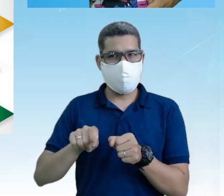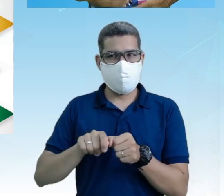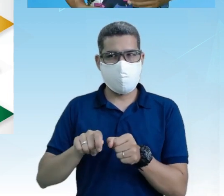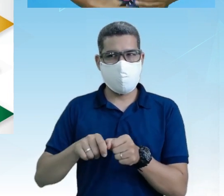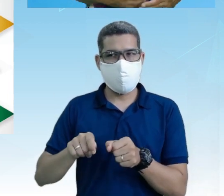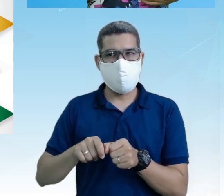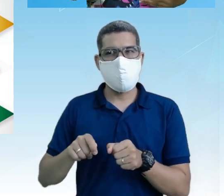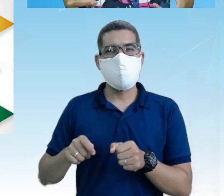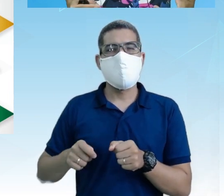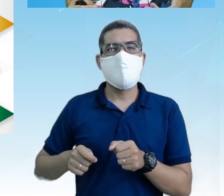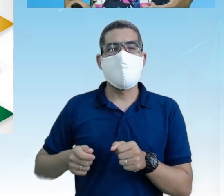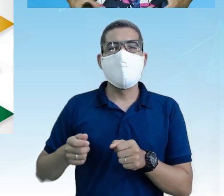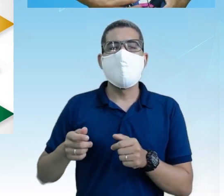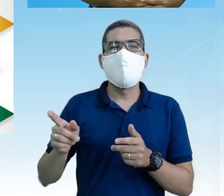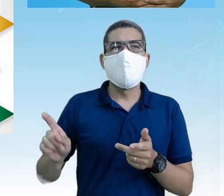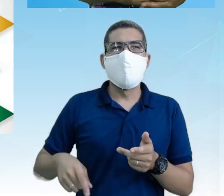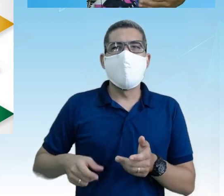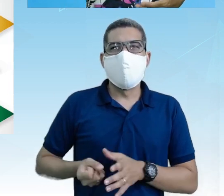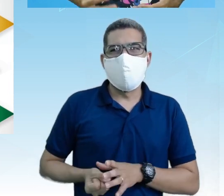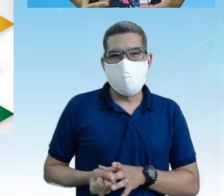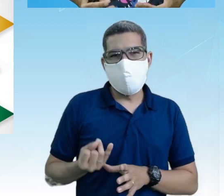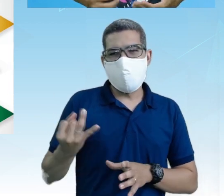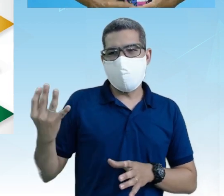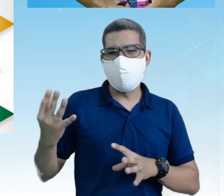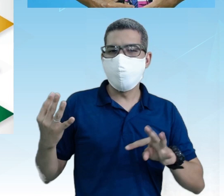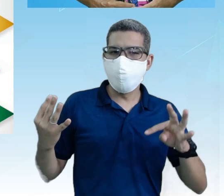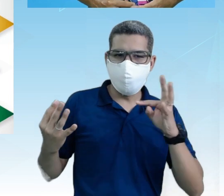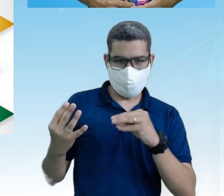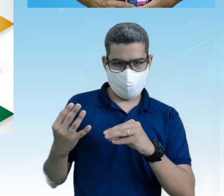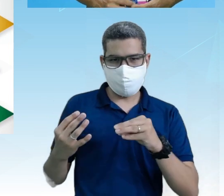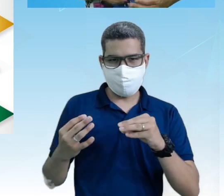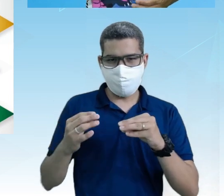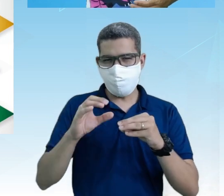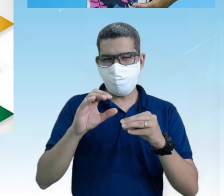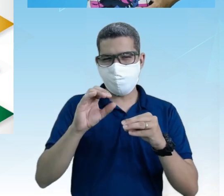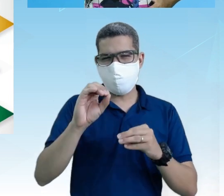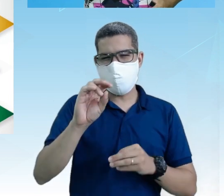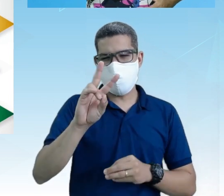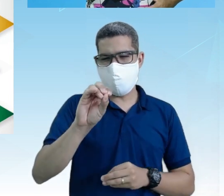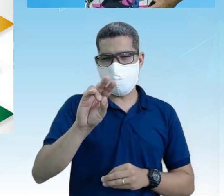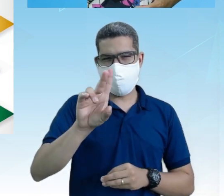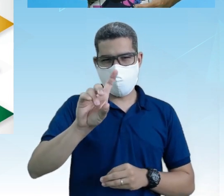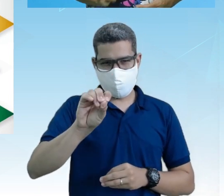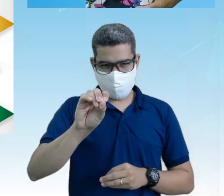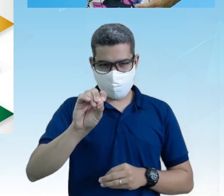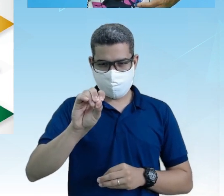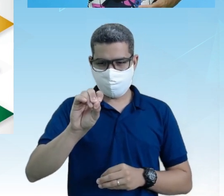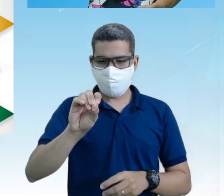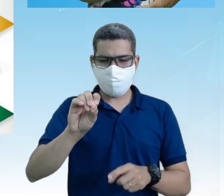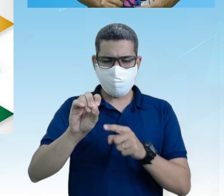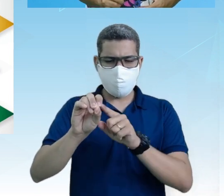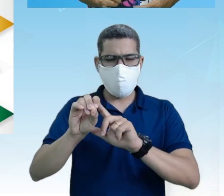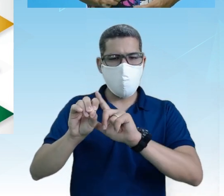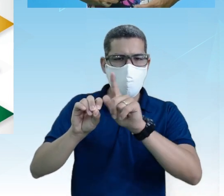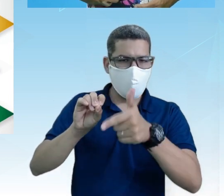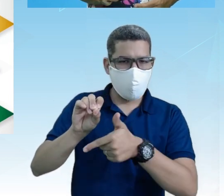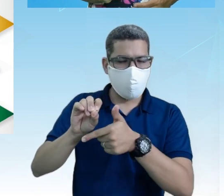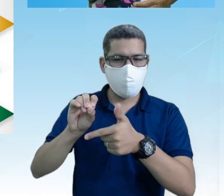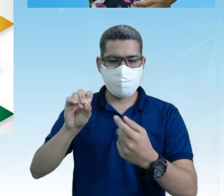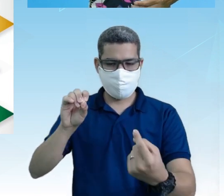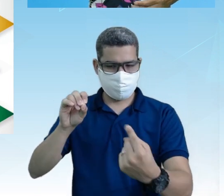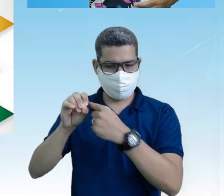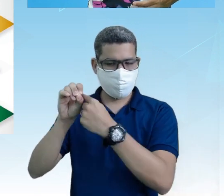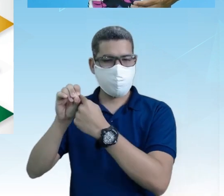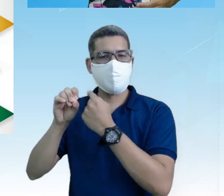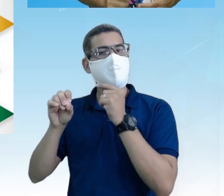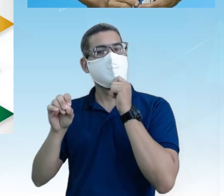a quantidade suficiente para todos os óvulos da rainha. Então, aquele óvulo que não foi fecundado